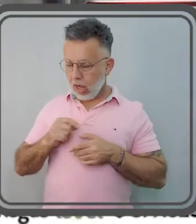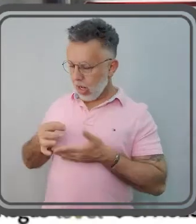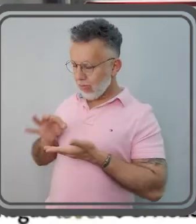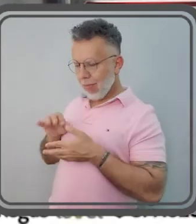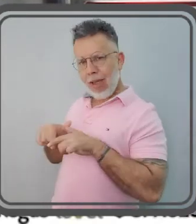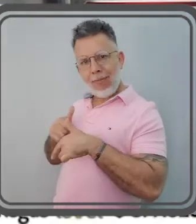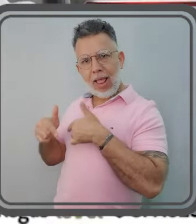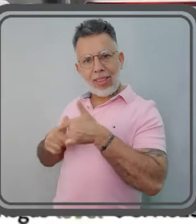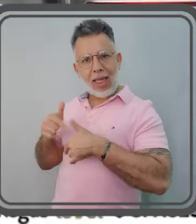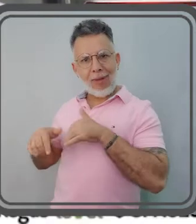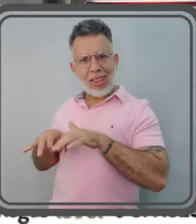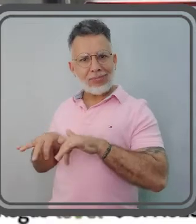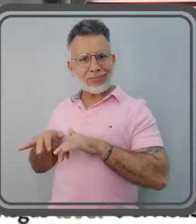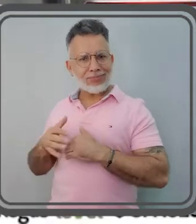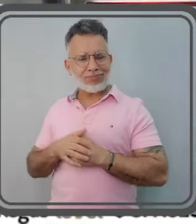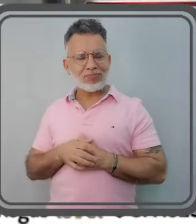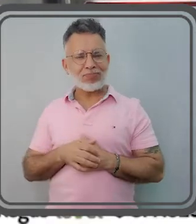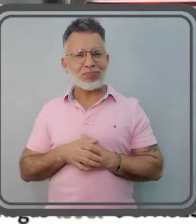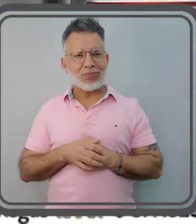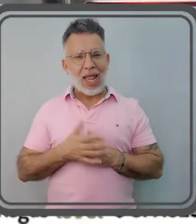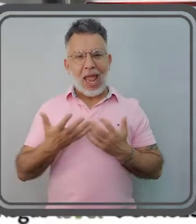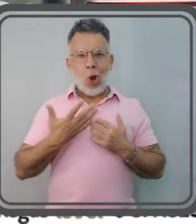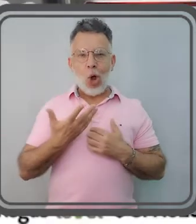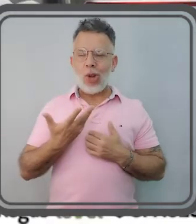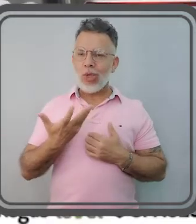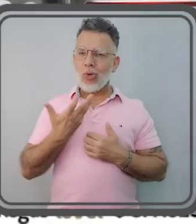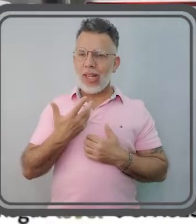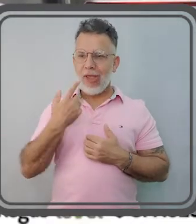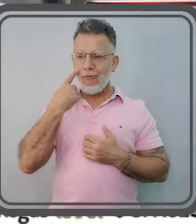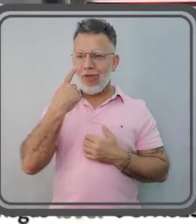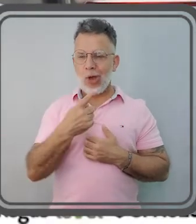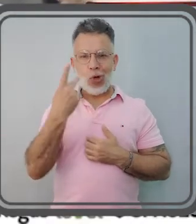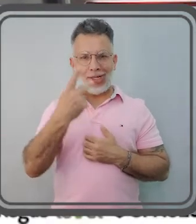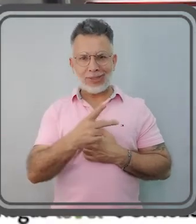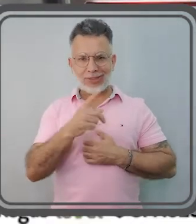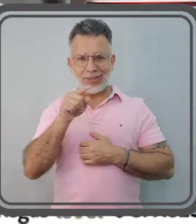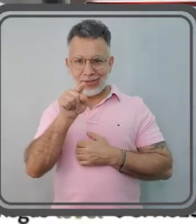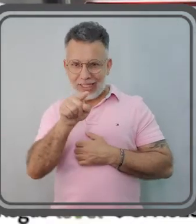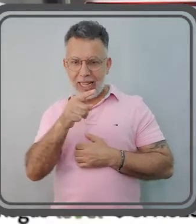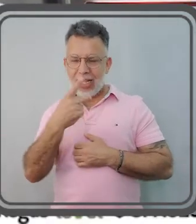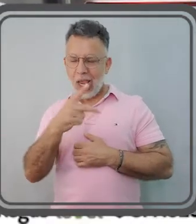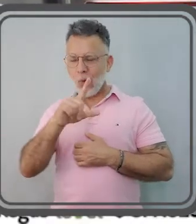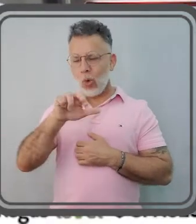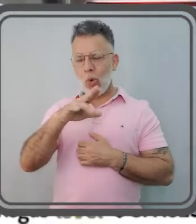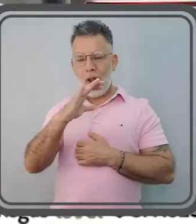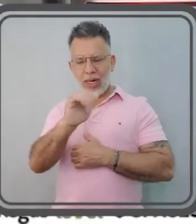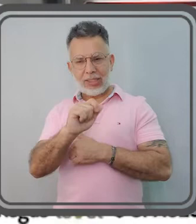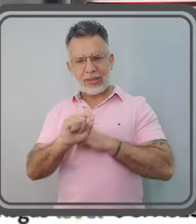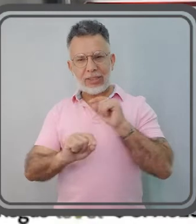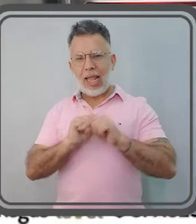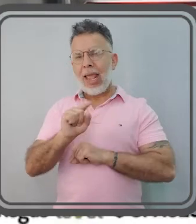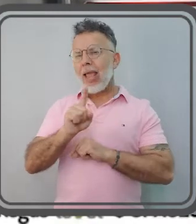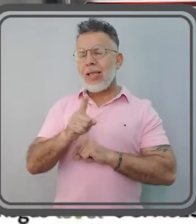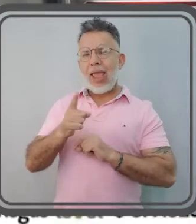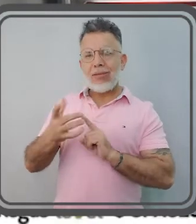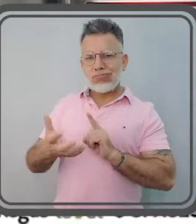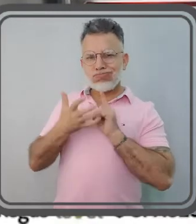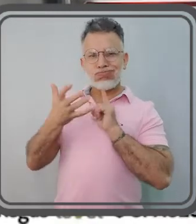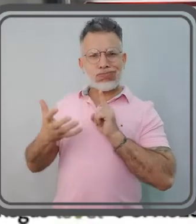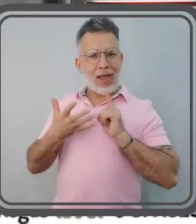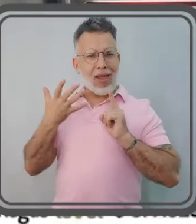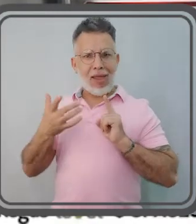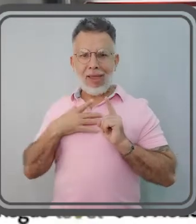do Lucas, aqui nesses momentos finais, quem que te inspirou, né? Quem é o grande inspirador do Lucas? E quem